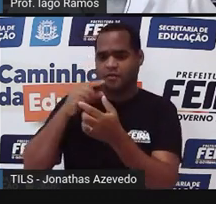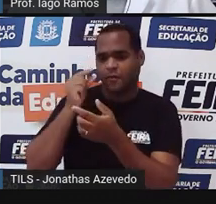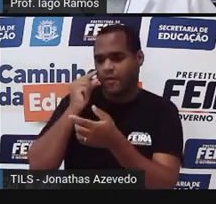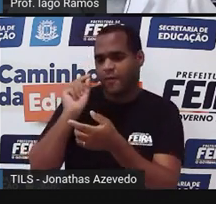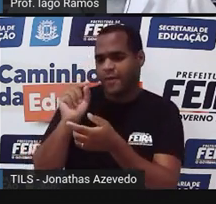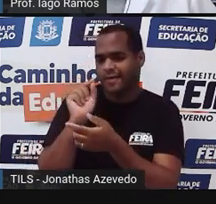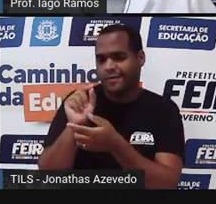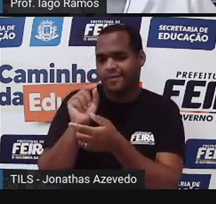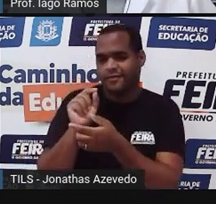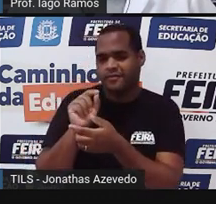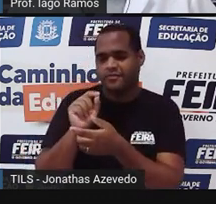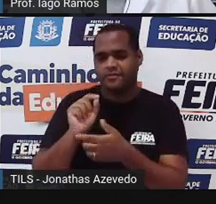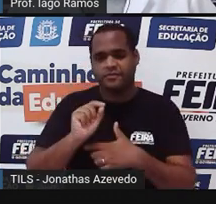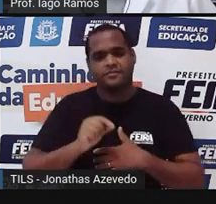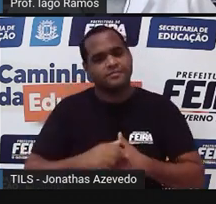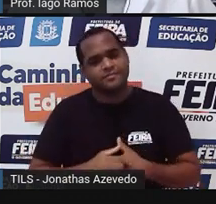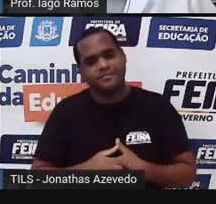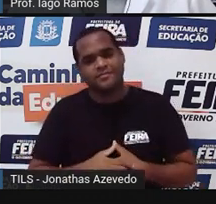certo?